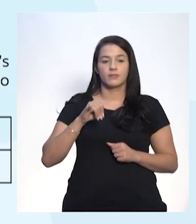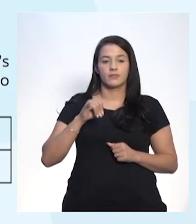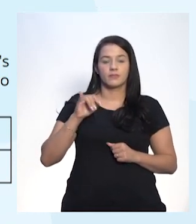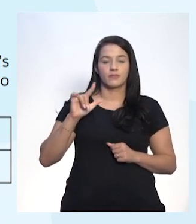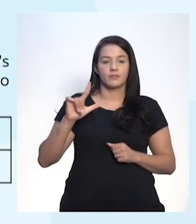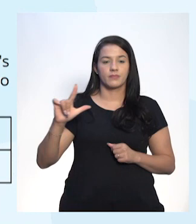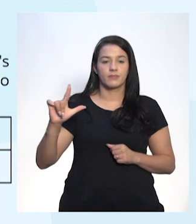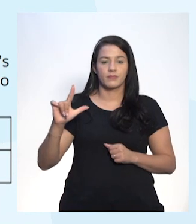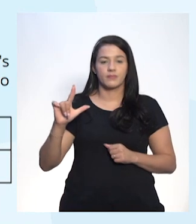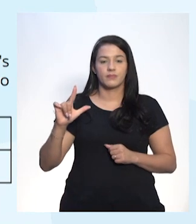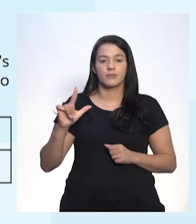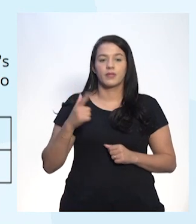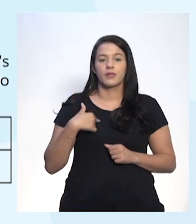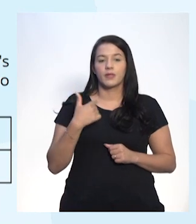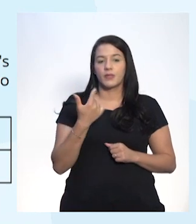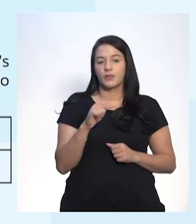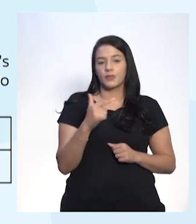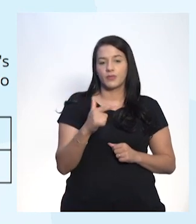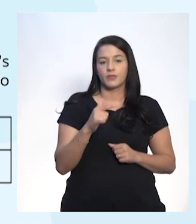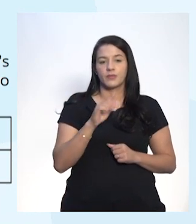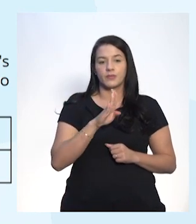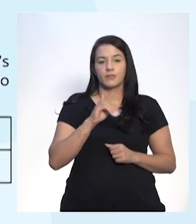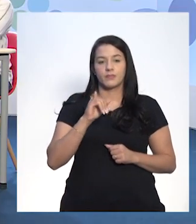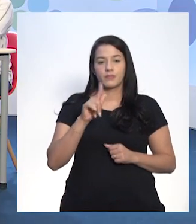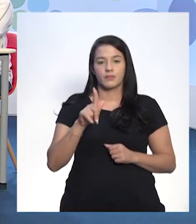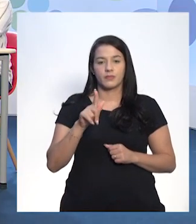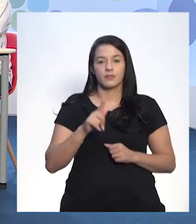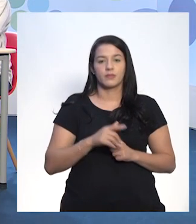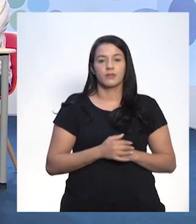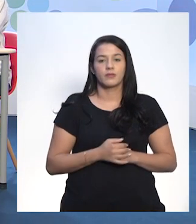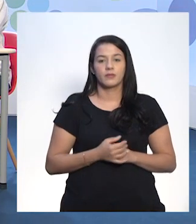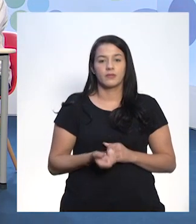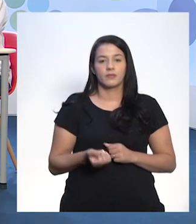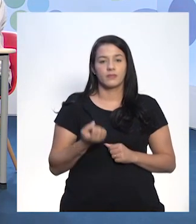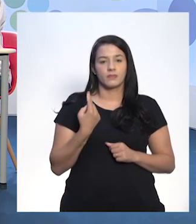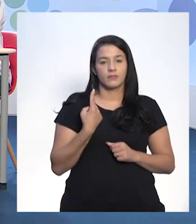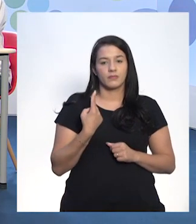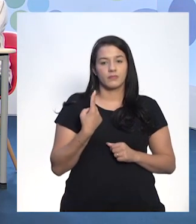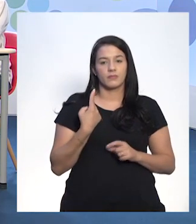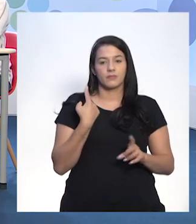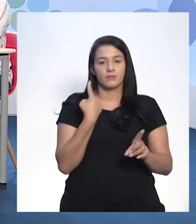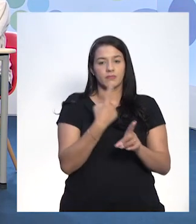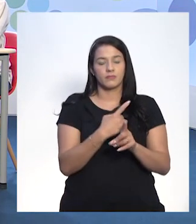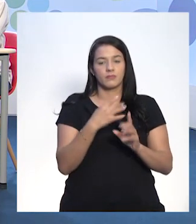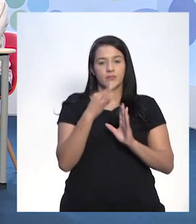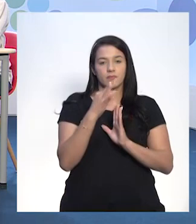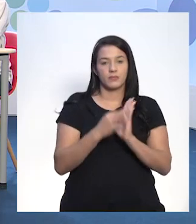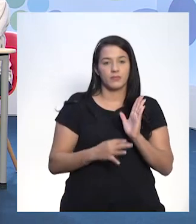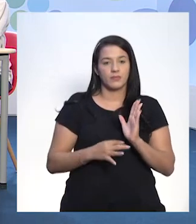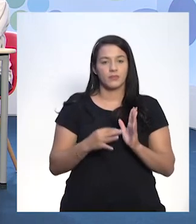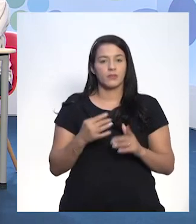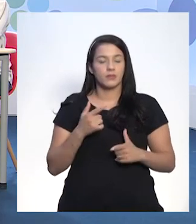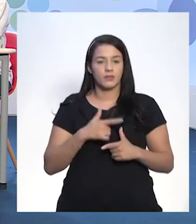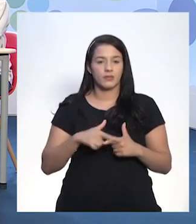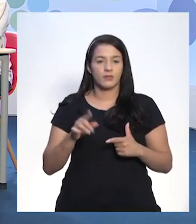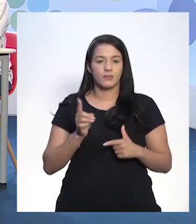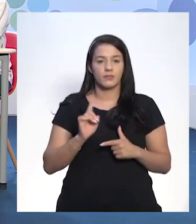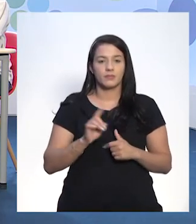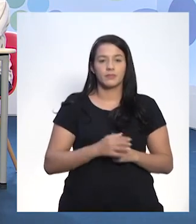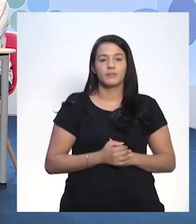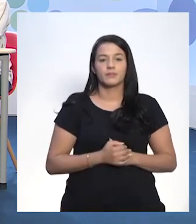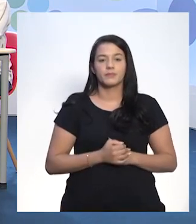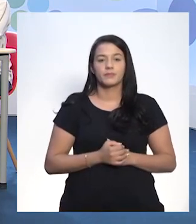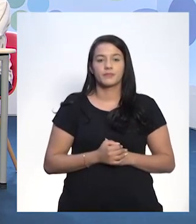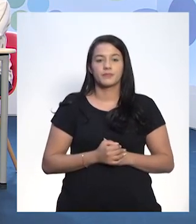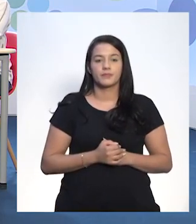eu tinha big no texto? Não tinha big no texto. Não, né? não tinha, por isso que eu achei estranho aqui. Exatamente. Então, mas não tem problema. Então, o large a gente